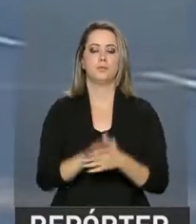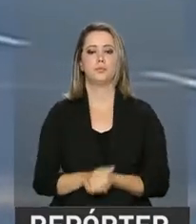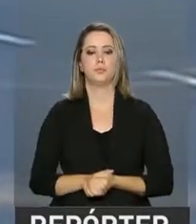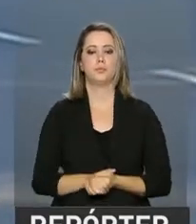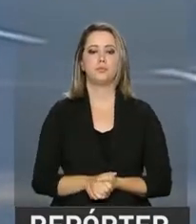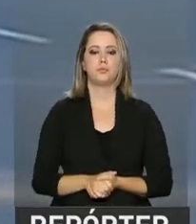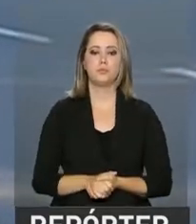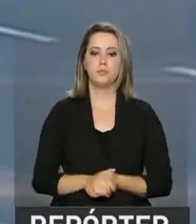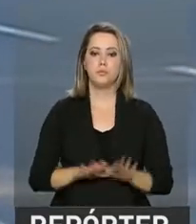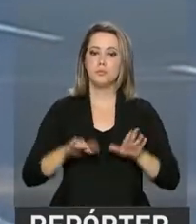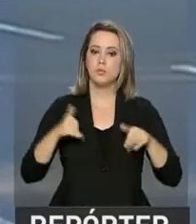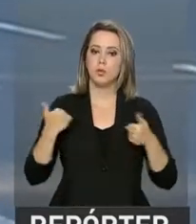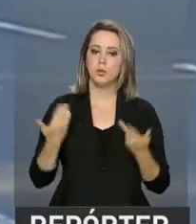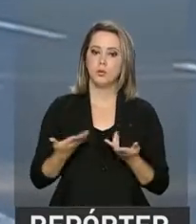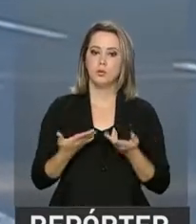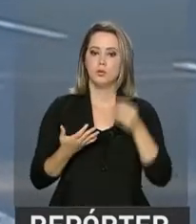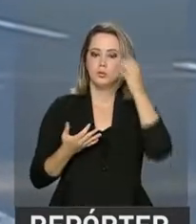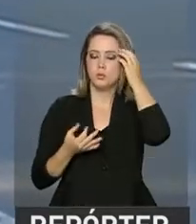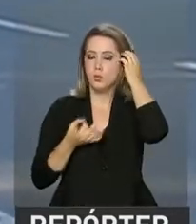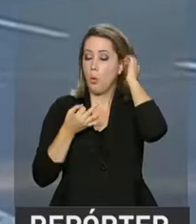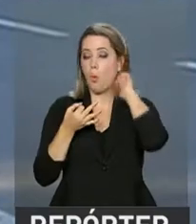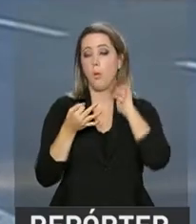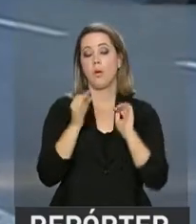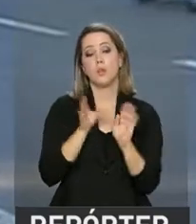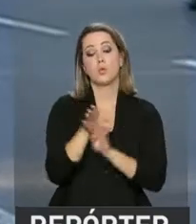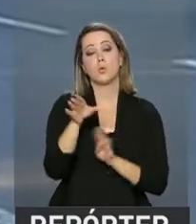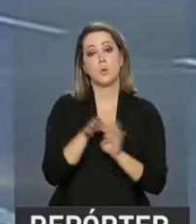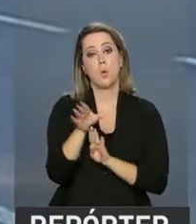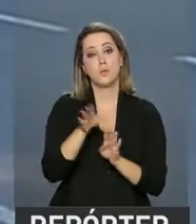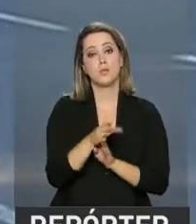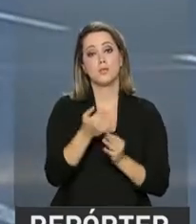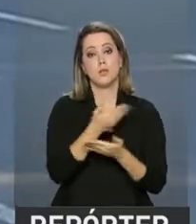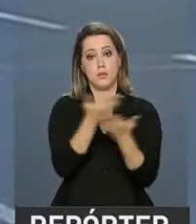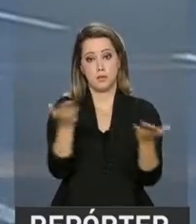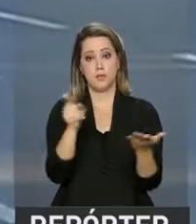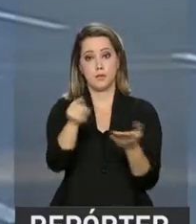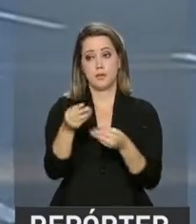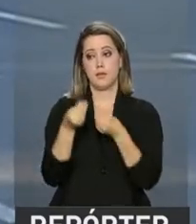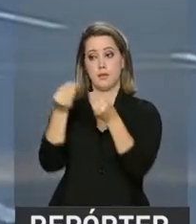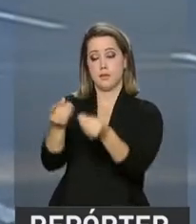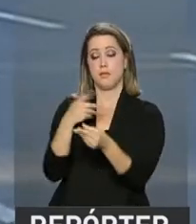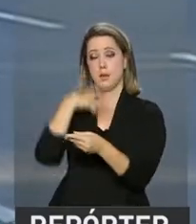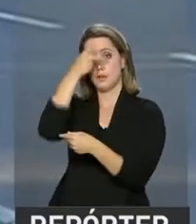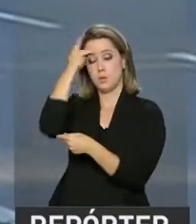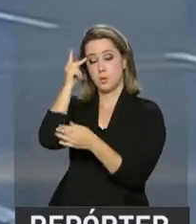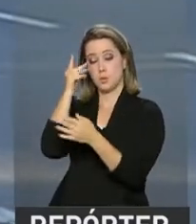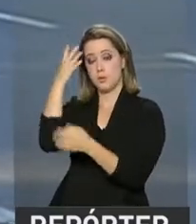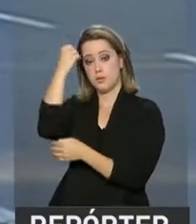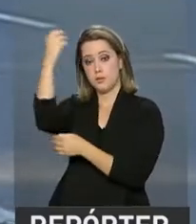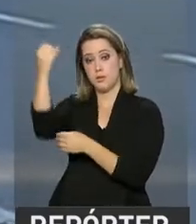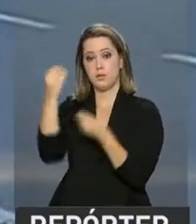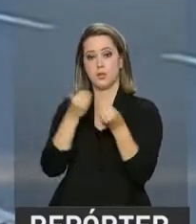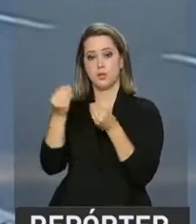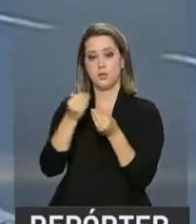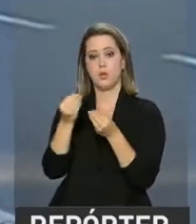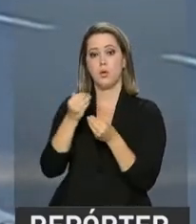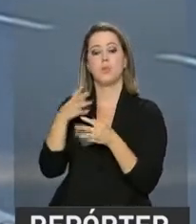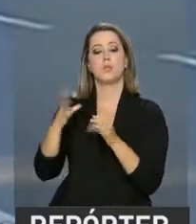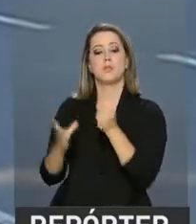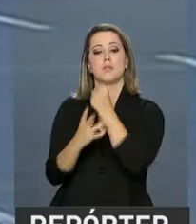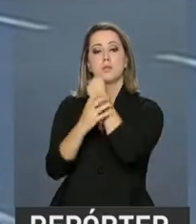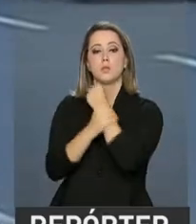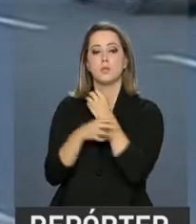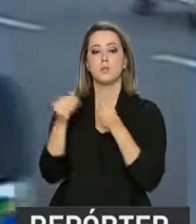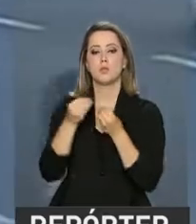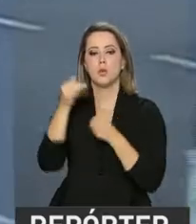chego e quais são as dicas que a prf dá pra quem vai pegar a estrada e ter uma viagem segura é o que fazer é para